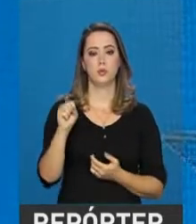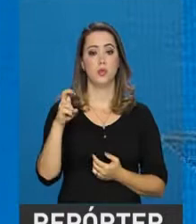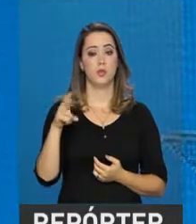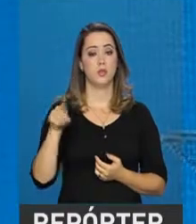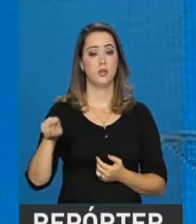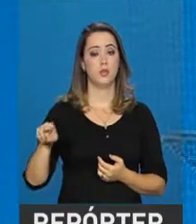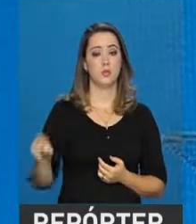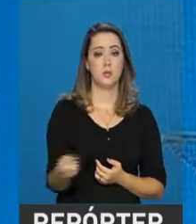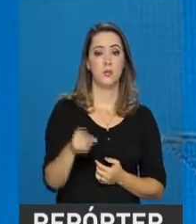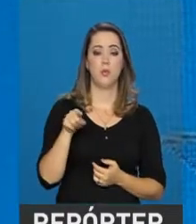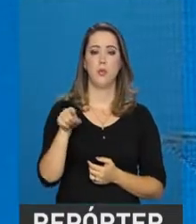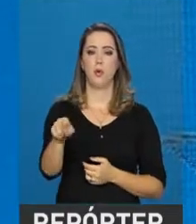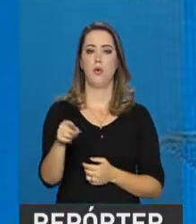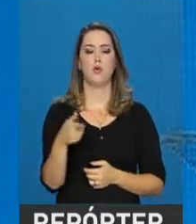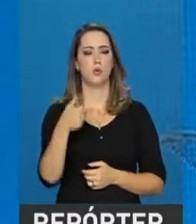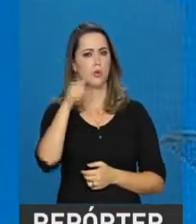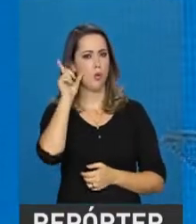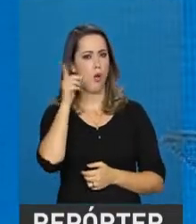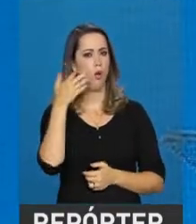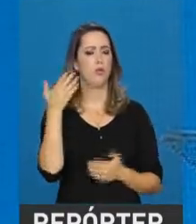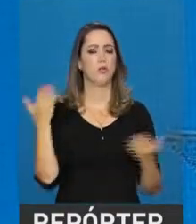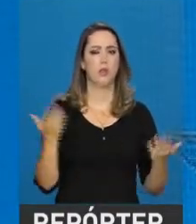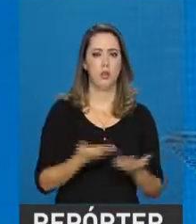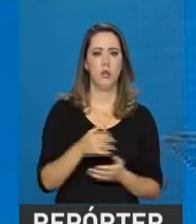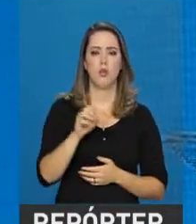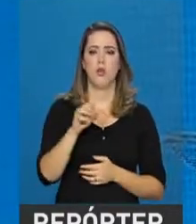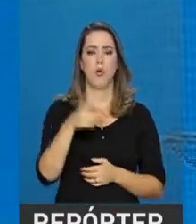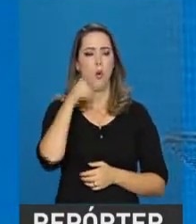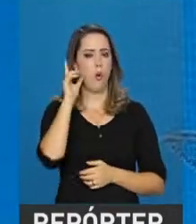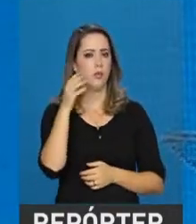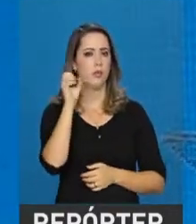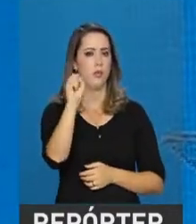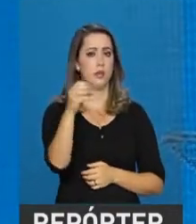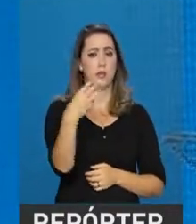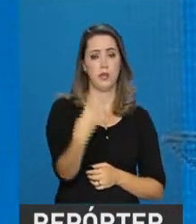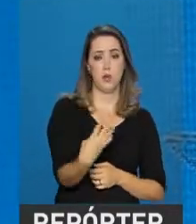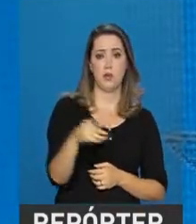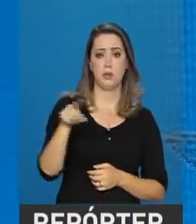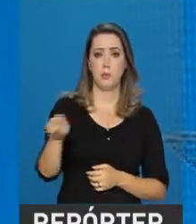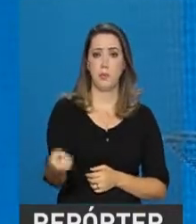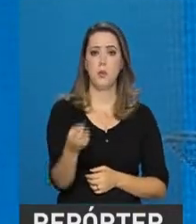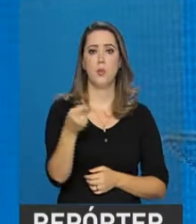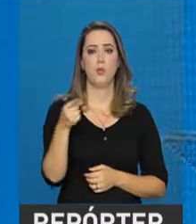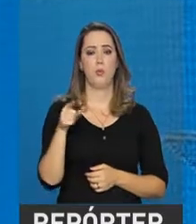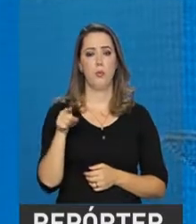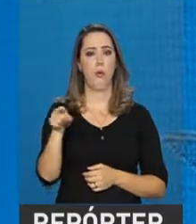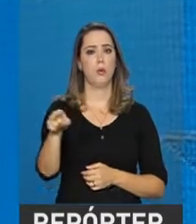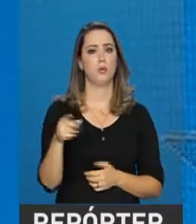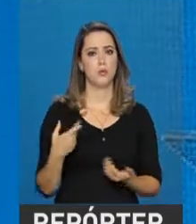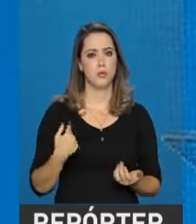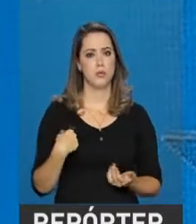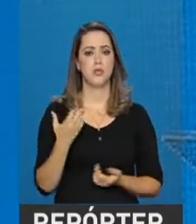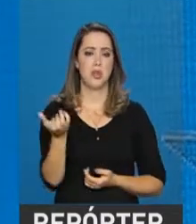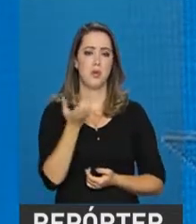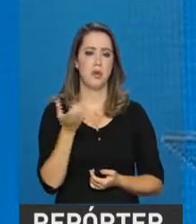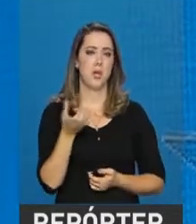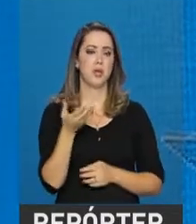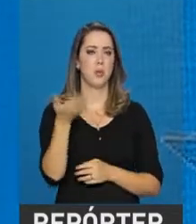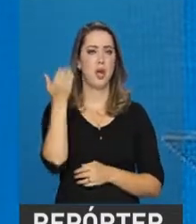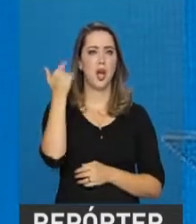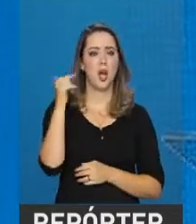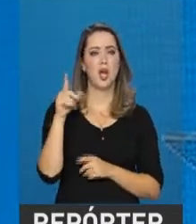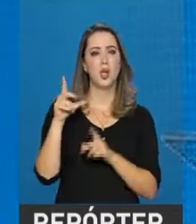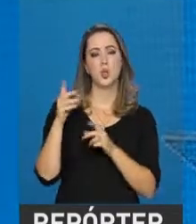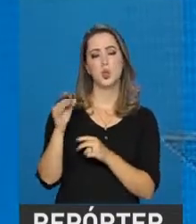600 pontos ainda no dia de ontem era de 84 mil e 800 pontos eu sou a favor da manutenção daqueles 65 mil pontos